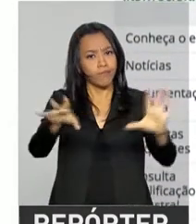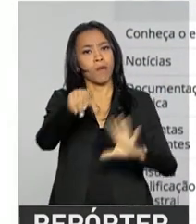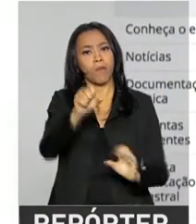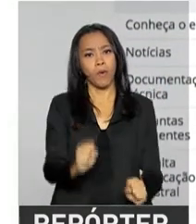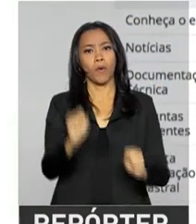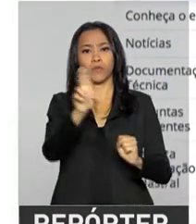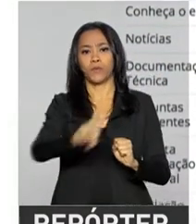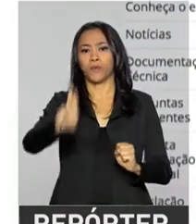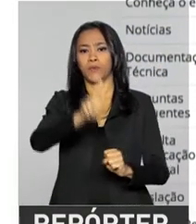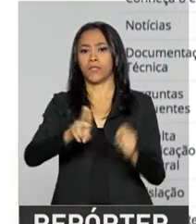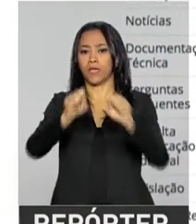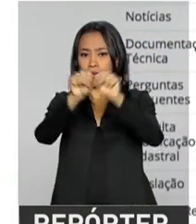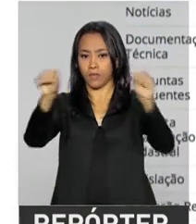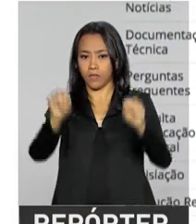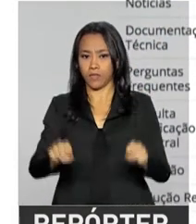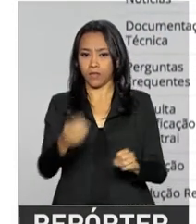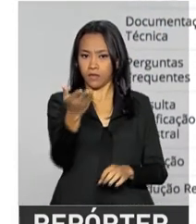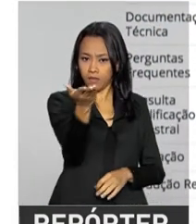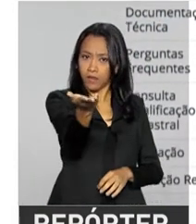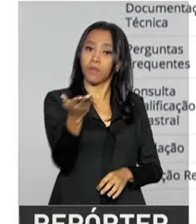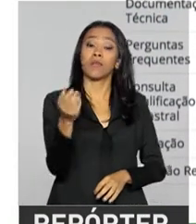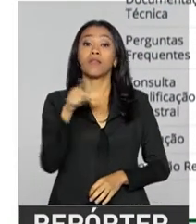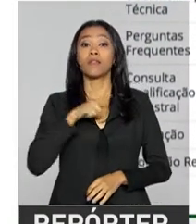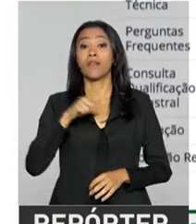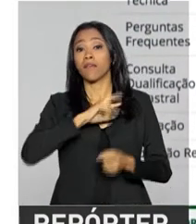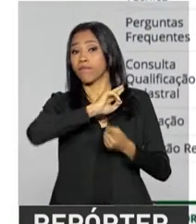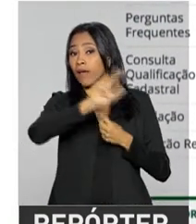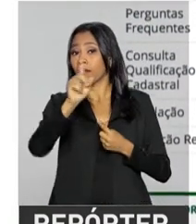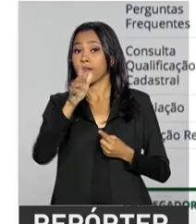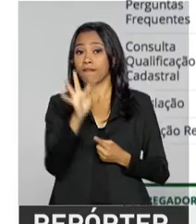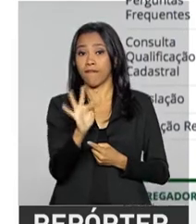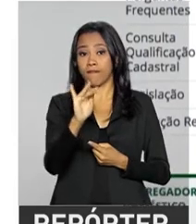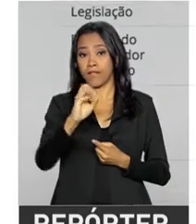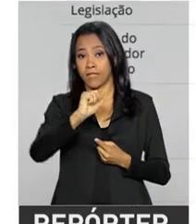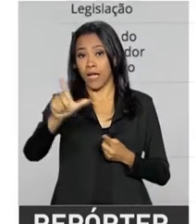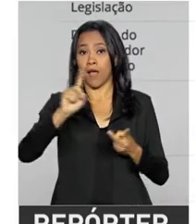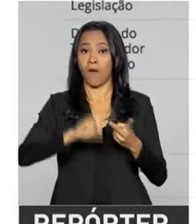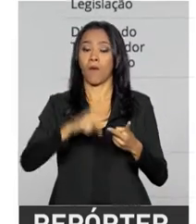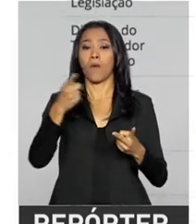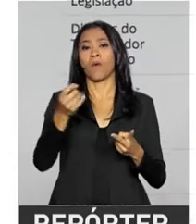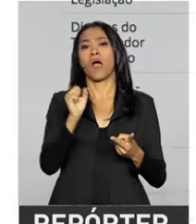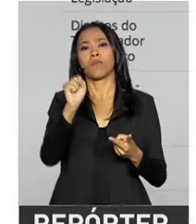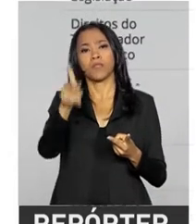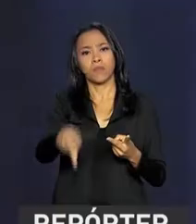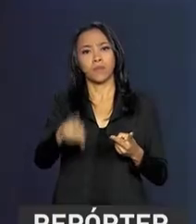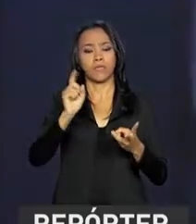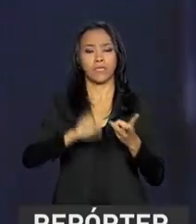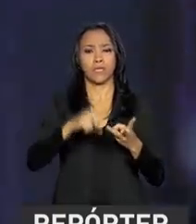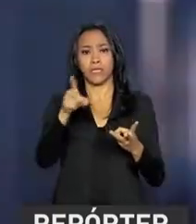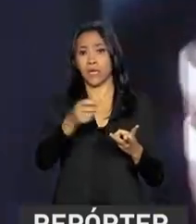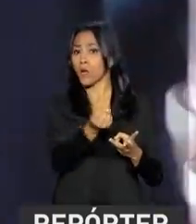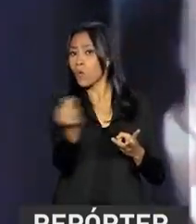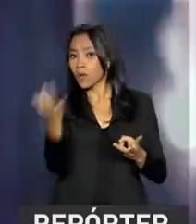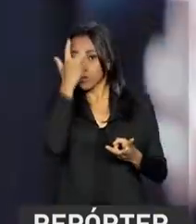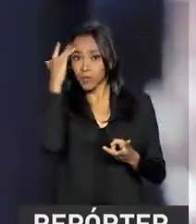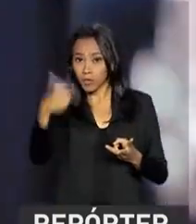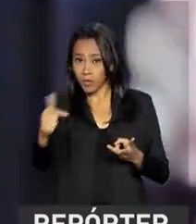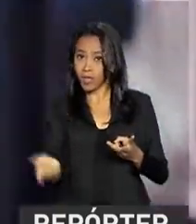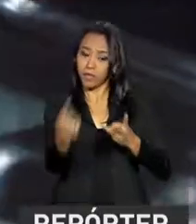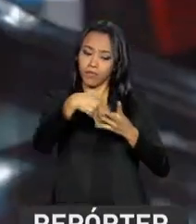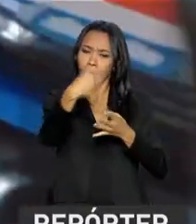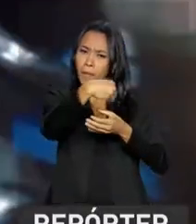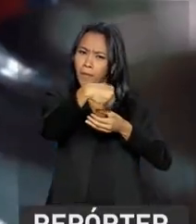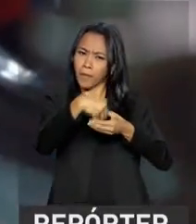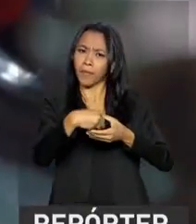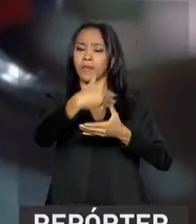sistema que unifica informações fiscais previdenciárias e trabalhistas dos empregados mais de 13 milhões de